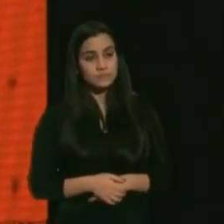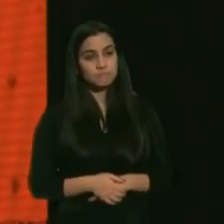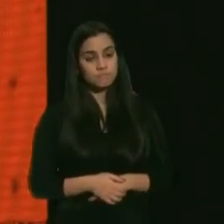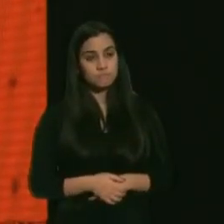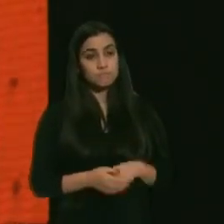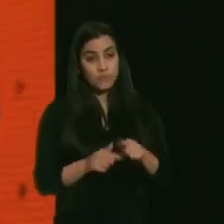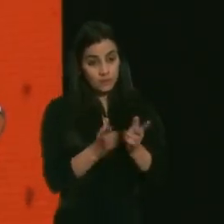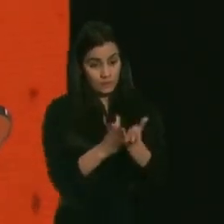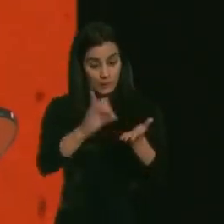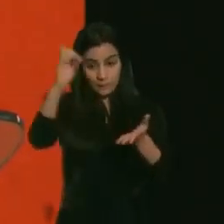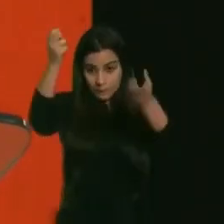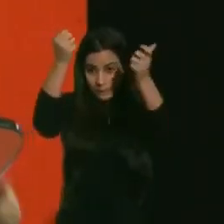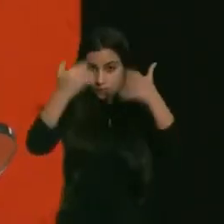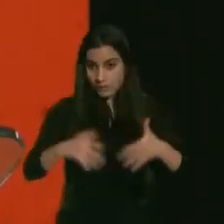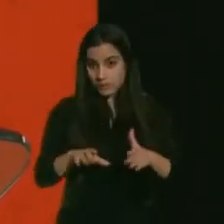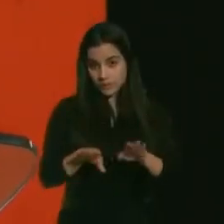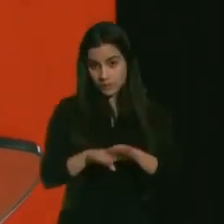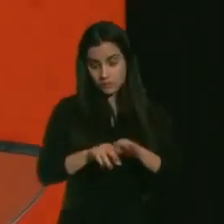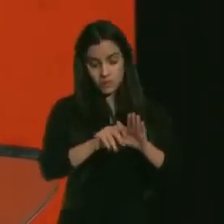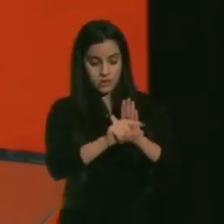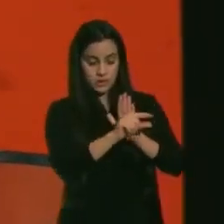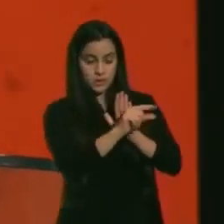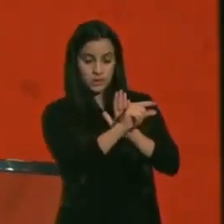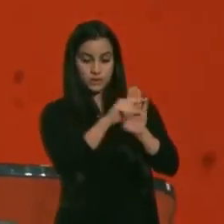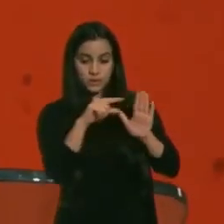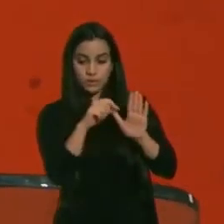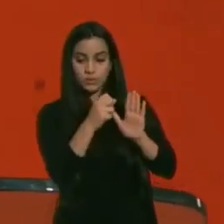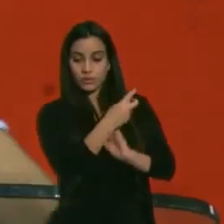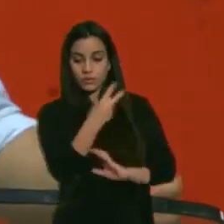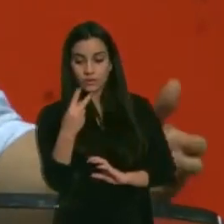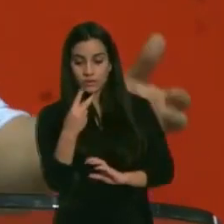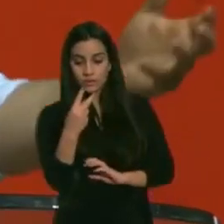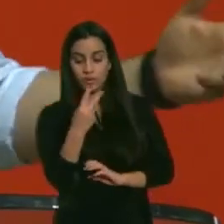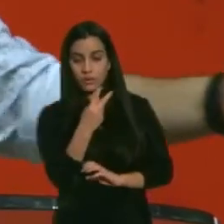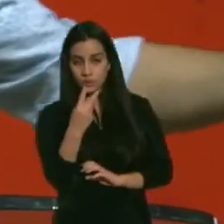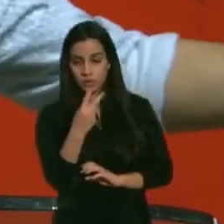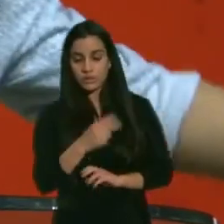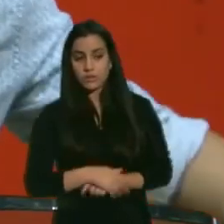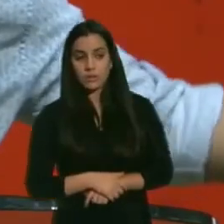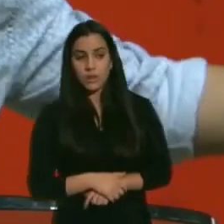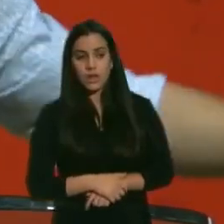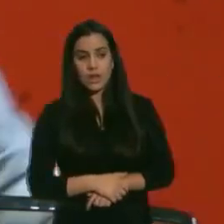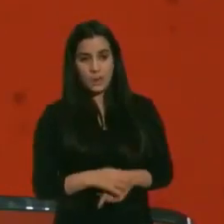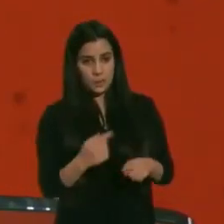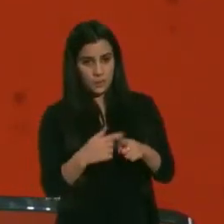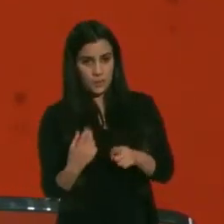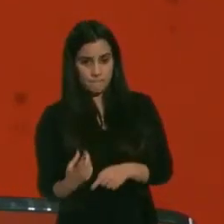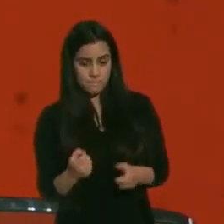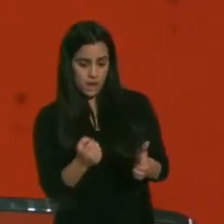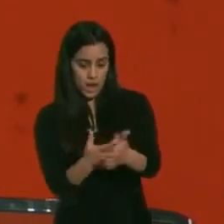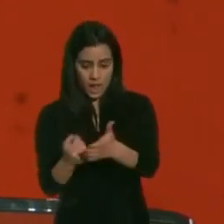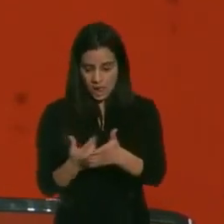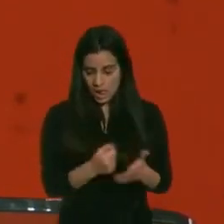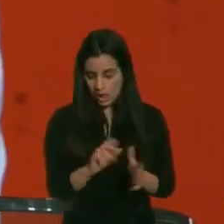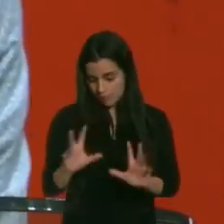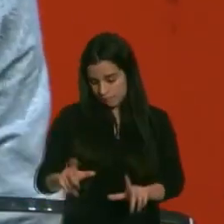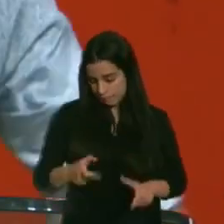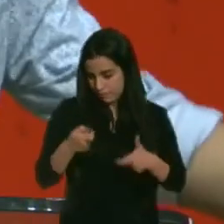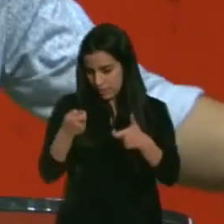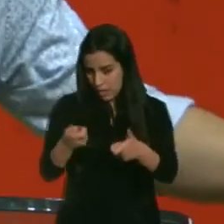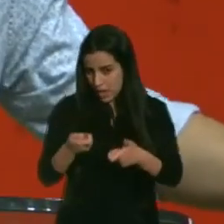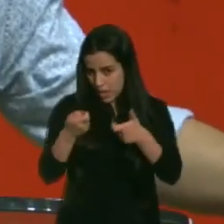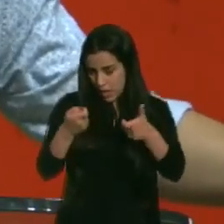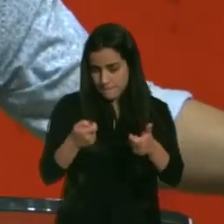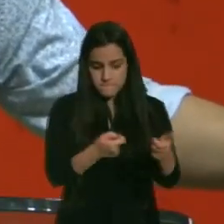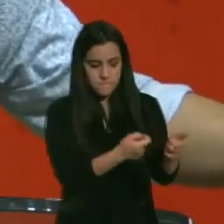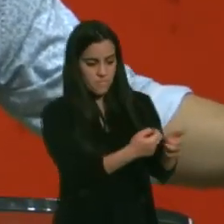Mas a Bíblia também vai dizer no versículo 2, por que gastar dinheiro e se esforçar por